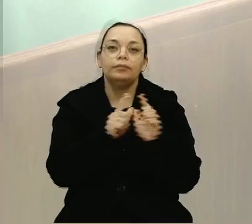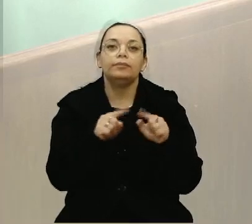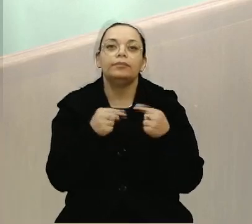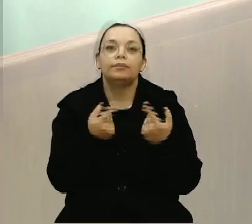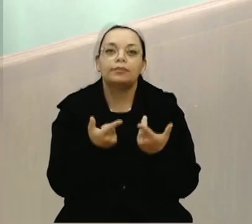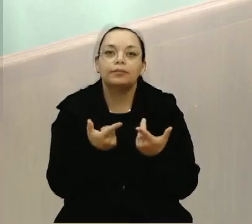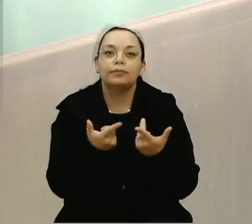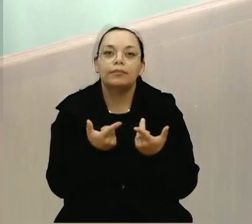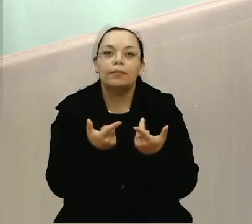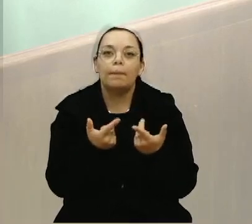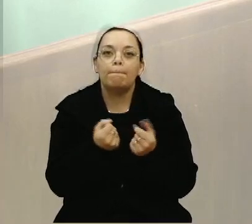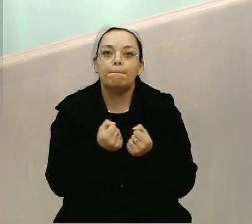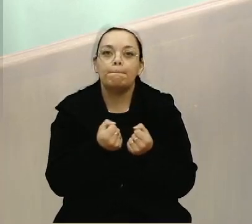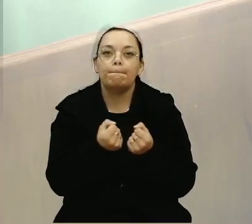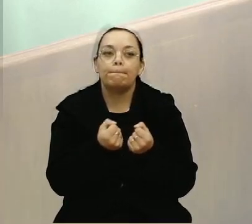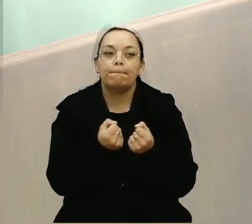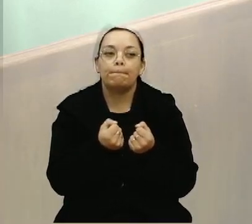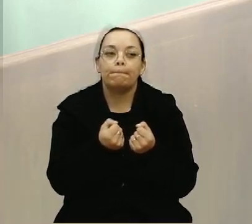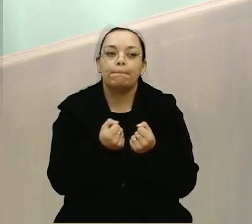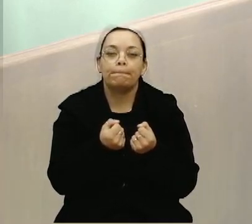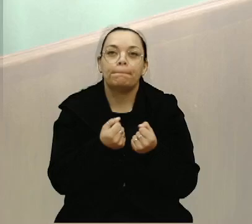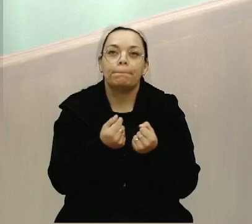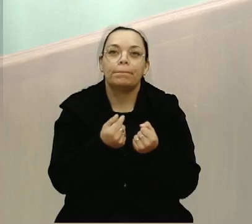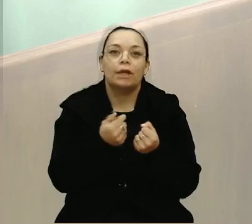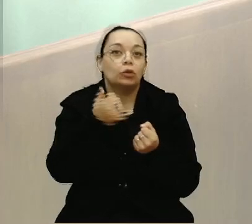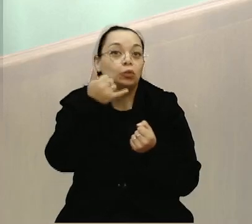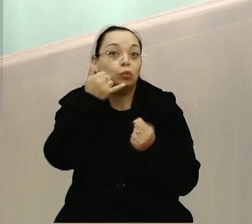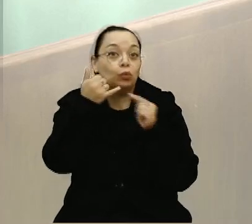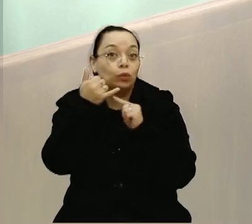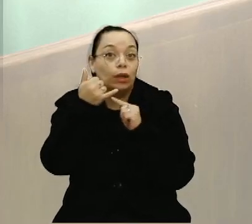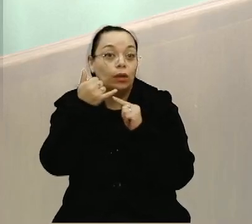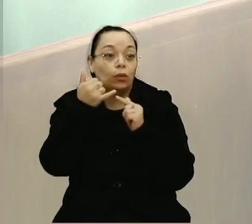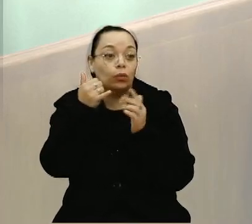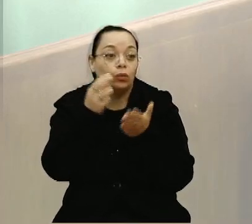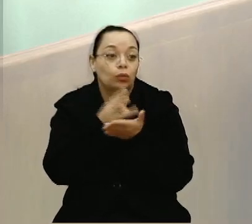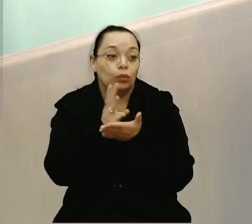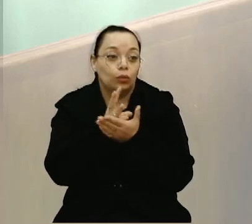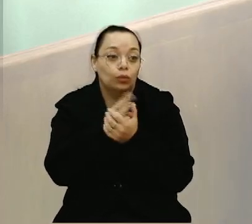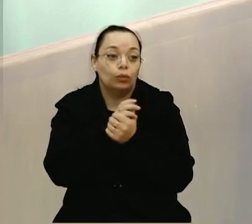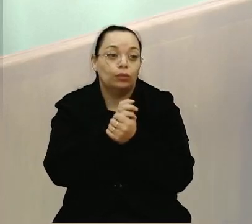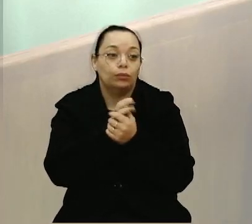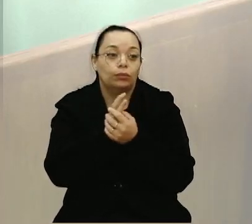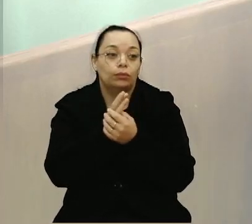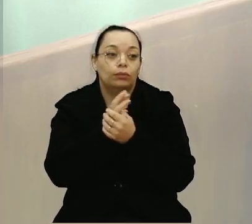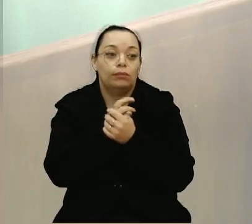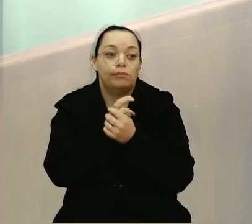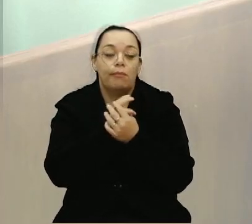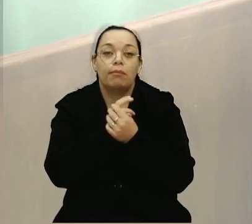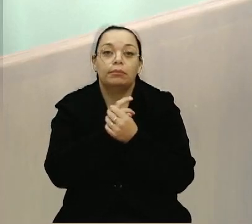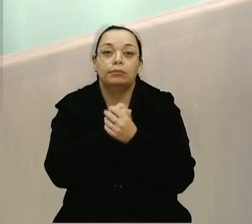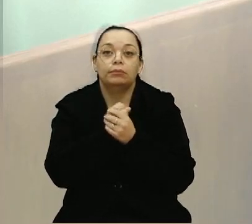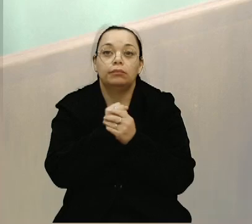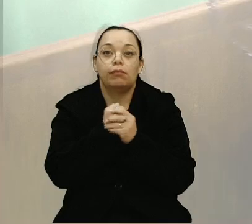Então, eu ainda só estou com um celular, nobre colega Renato. Só um. O senhor já está com 2, né?